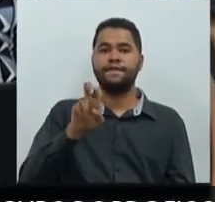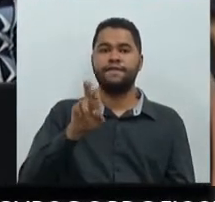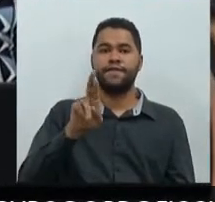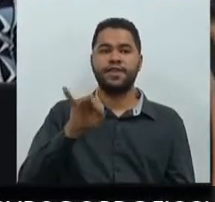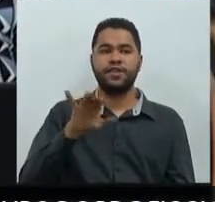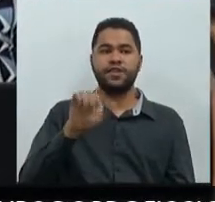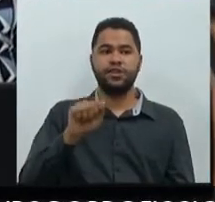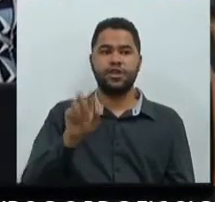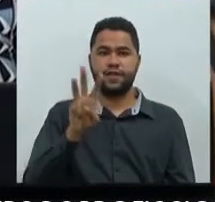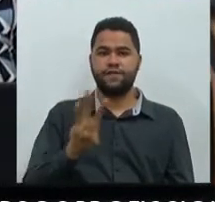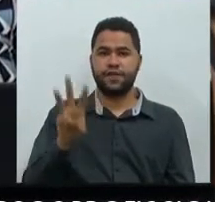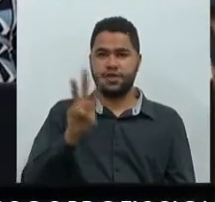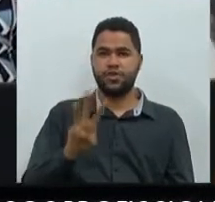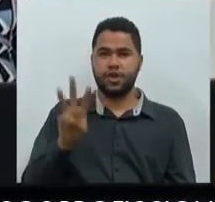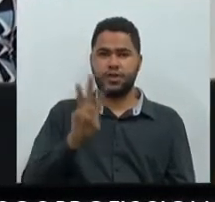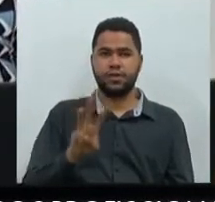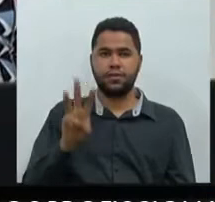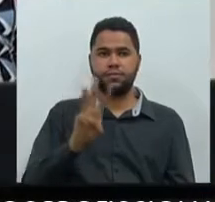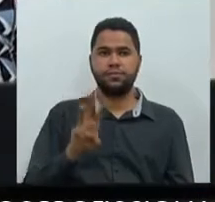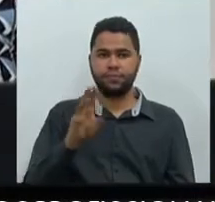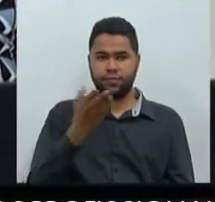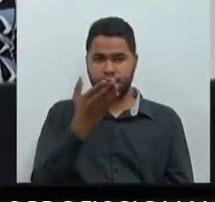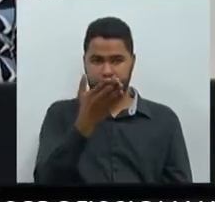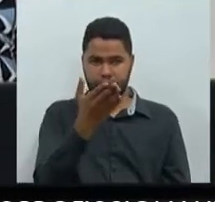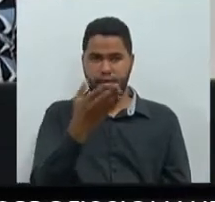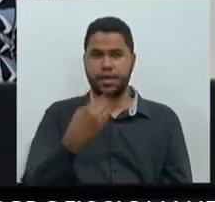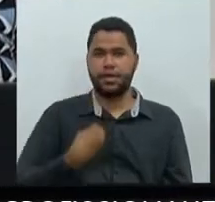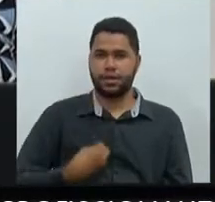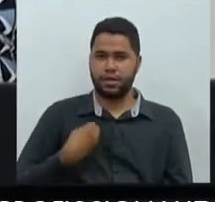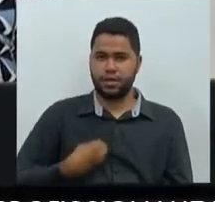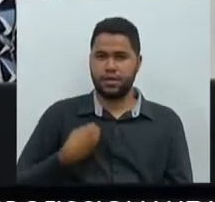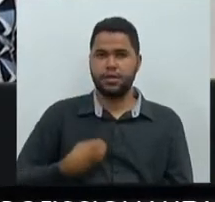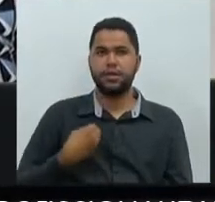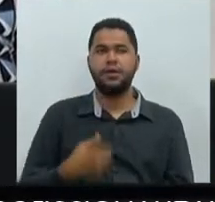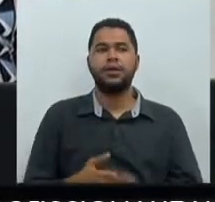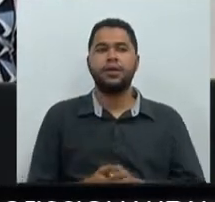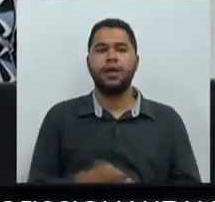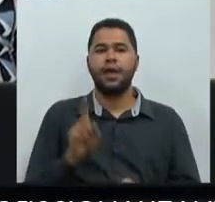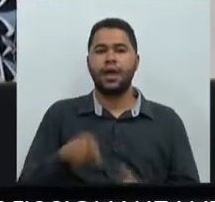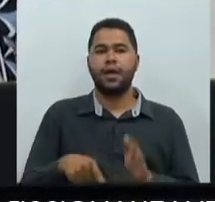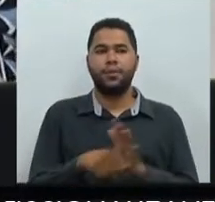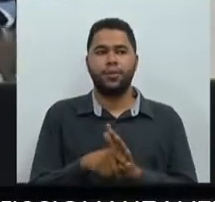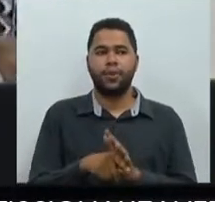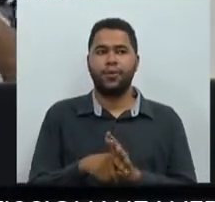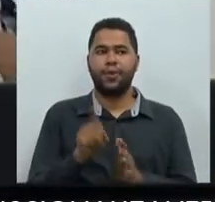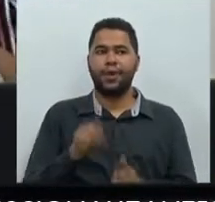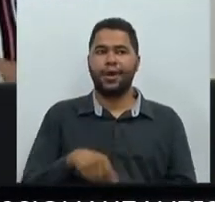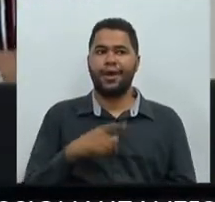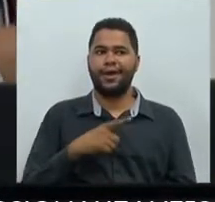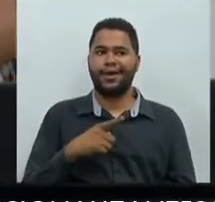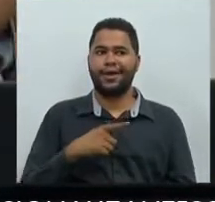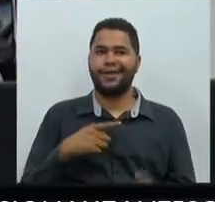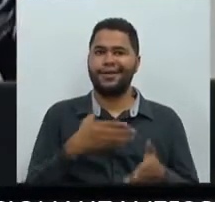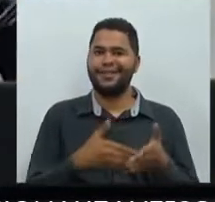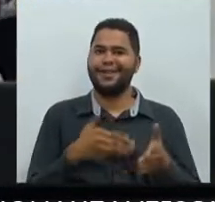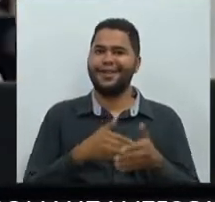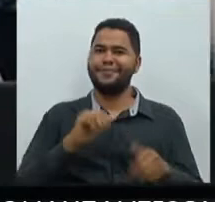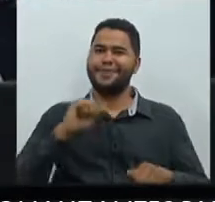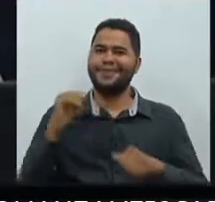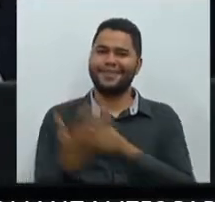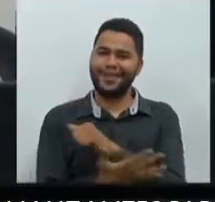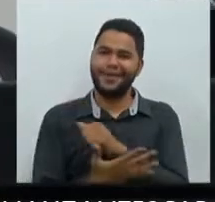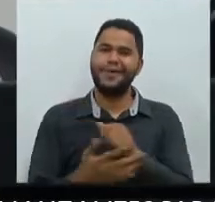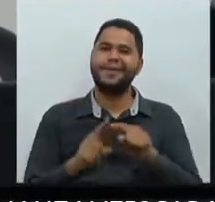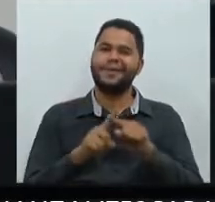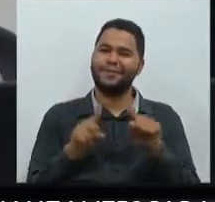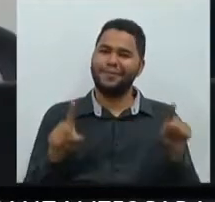Escola Estadual Arão Reis. Cadê ela? Está aqui, né, devido à limitação aqui do Covid, né, vocês não puderam estar aqui, mas